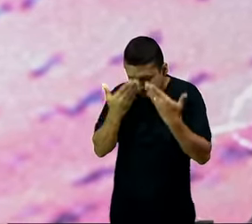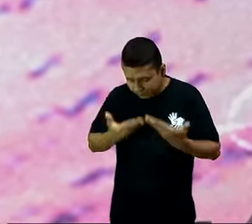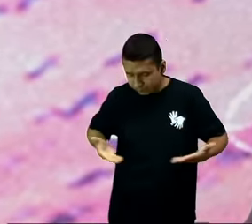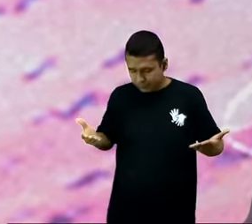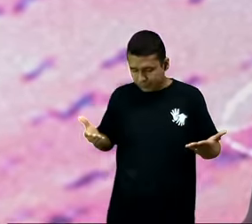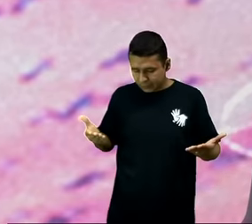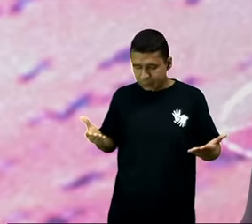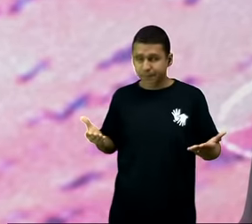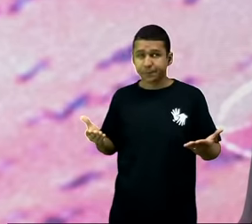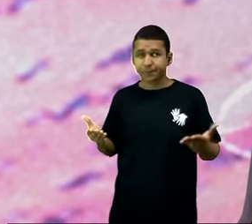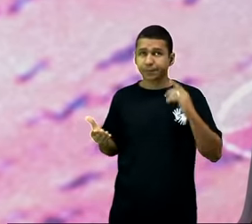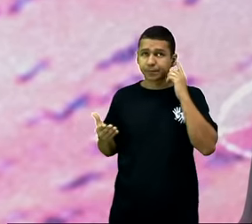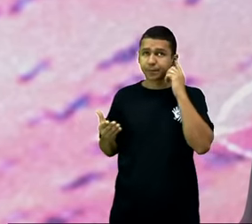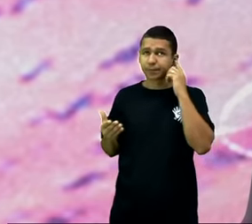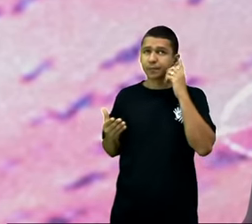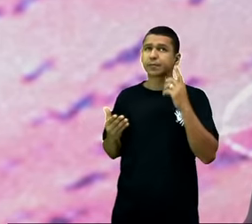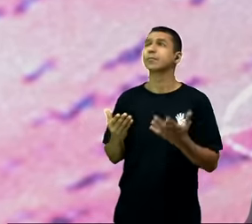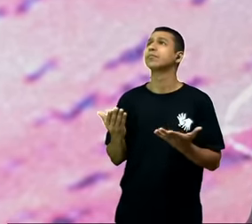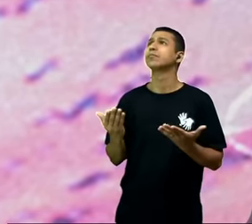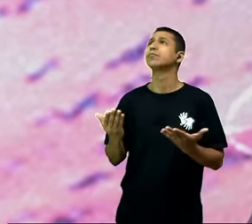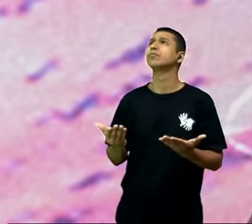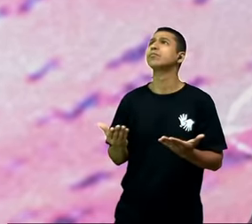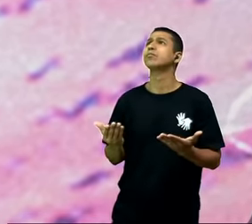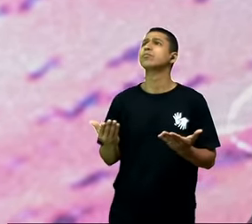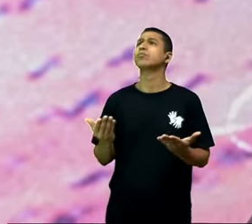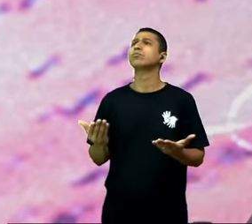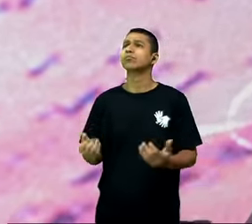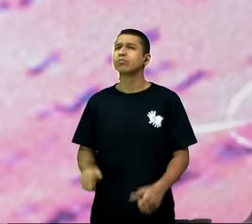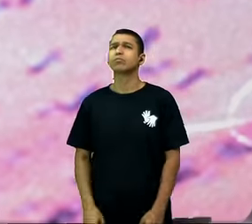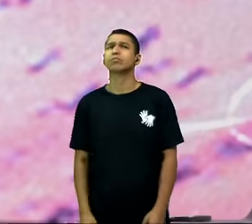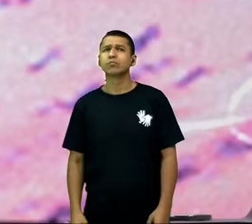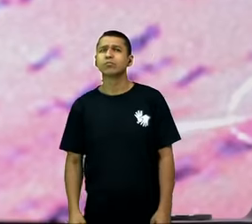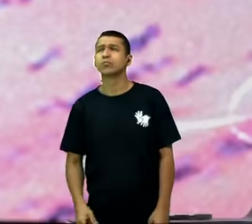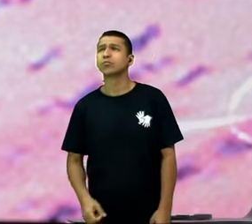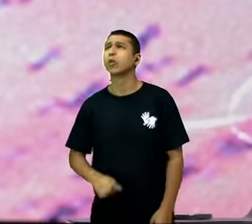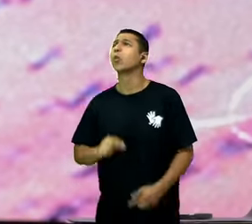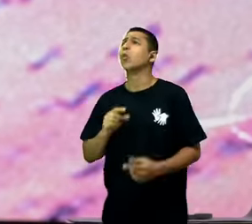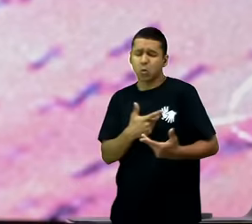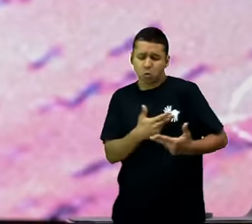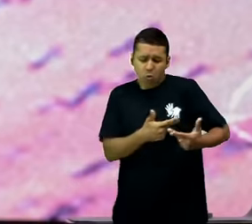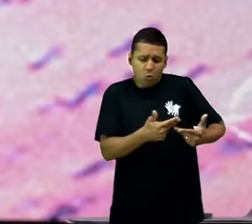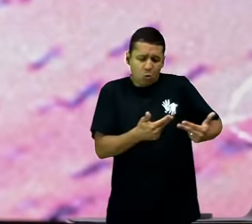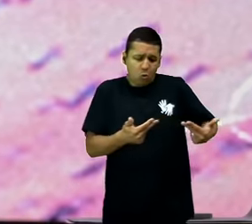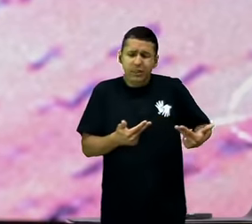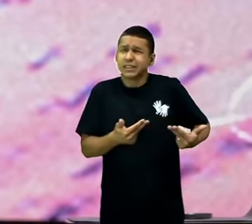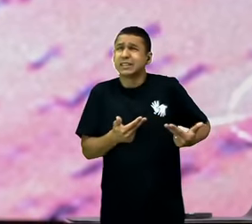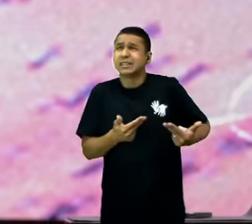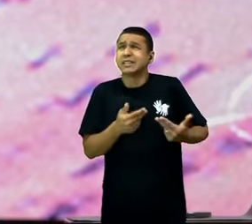noite? Qual é o Isaac que tem tirado o Senhor do centro do meu coração?